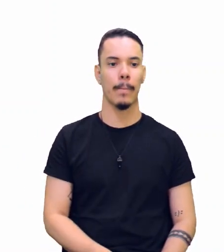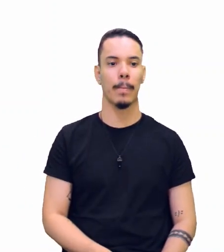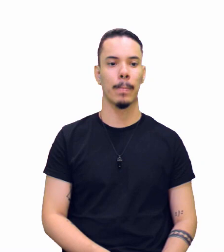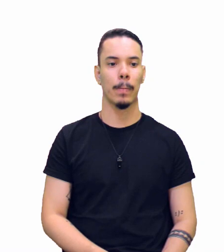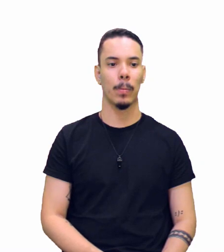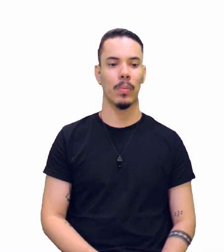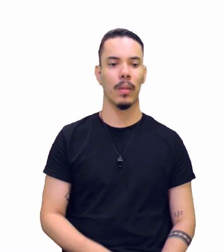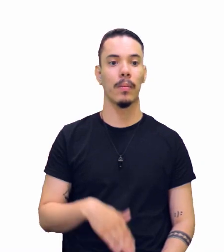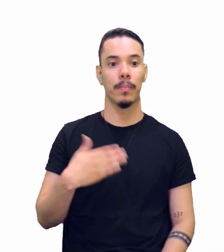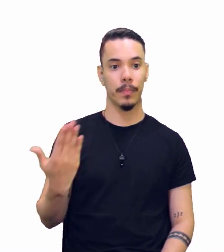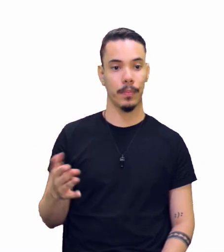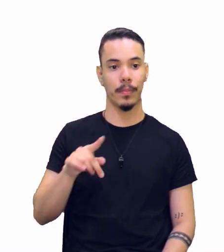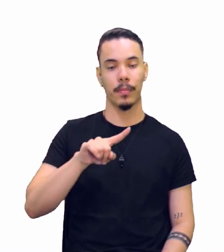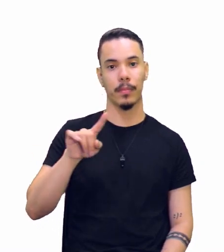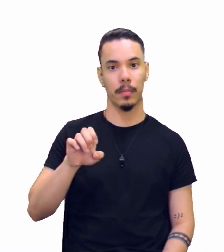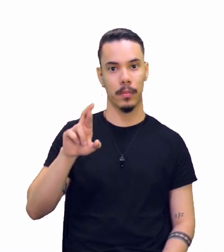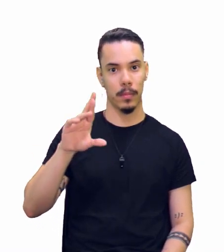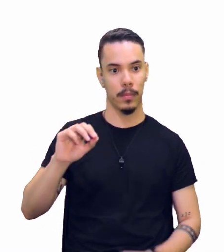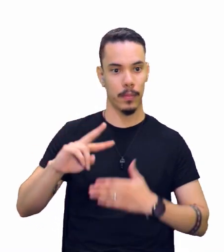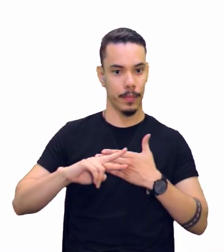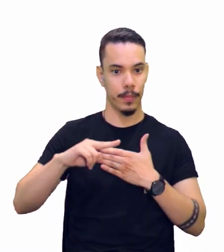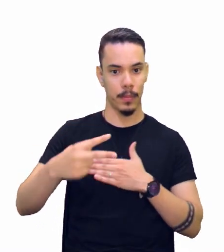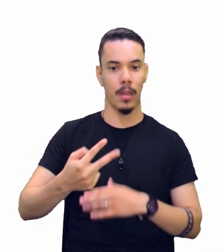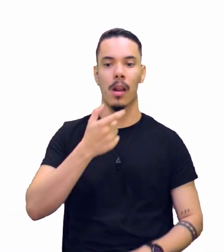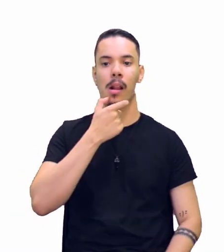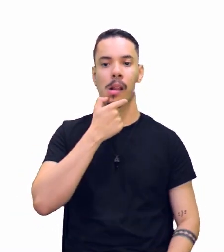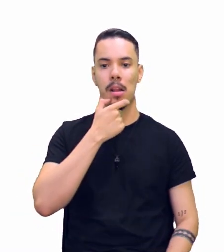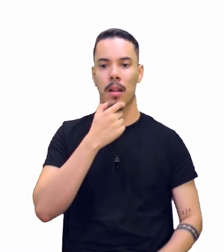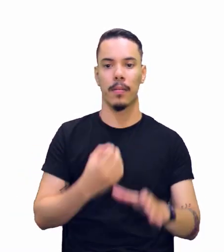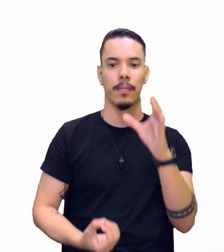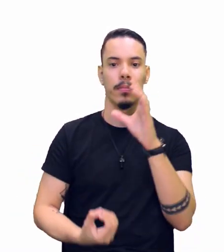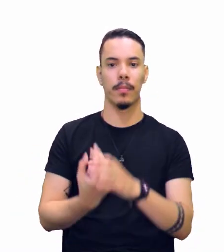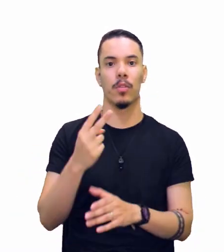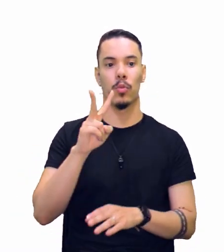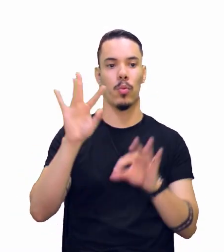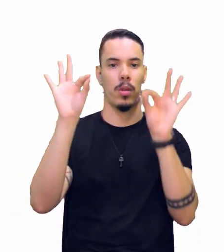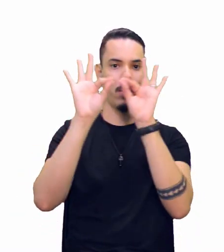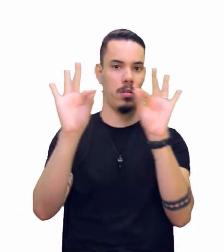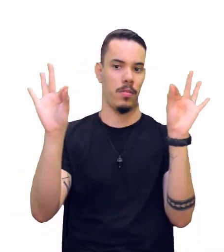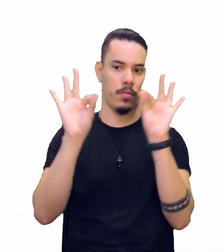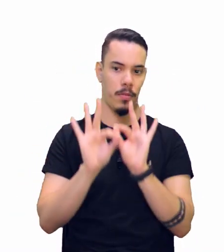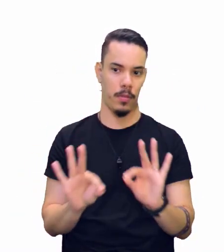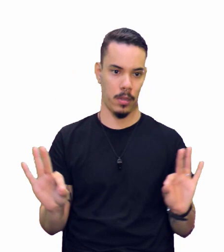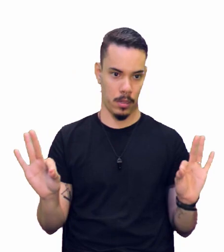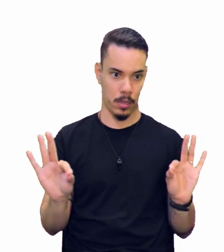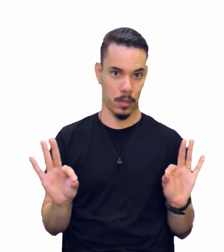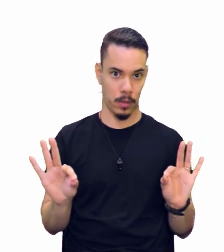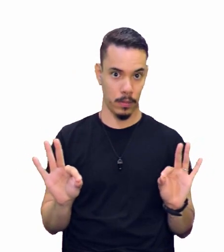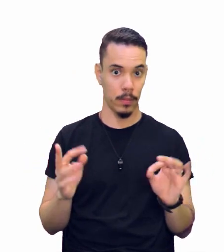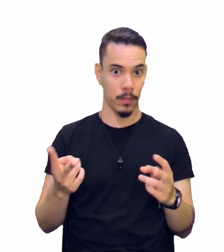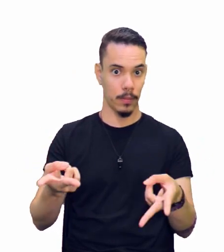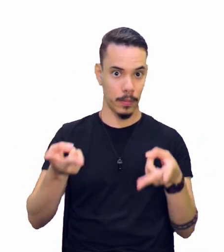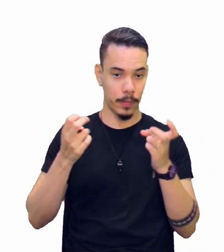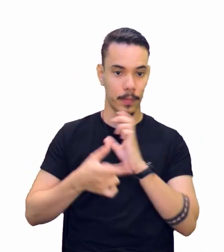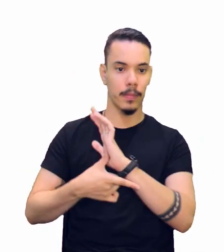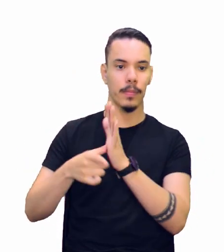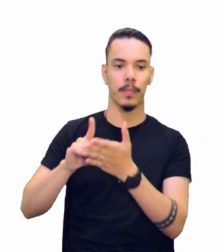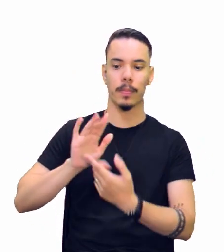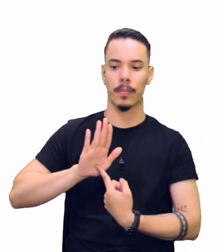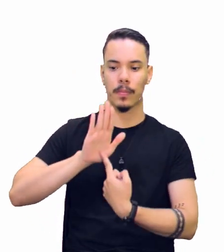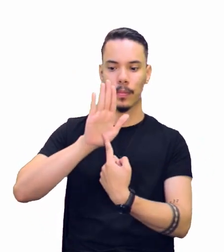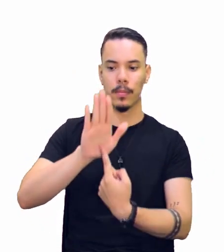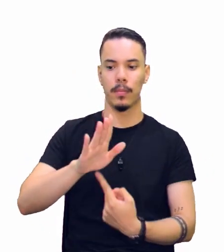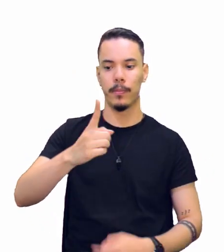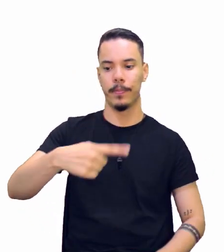só. O zero conditional em inglês é formado por duas frases. Perceberam? Quando eu mostrei lá para